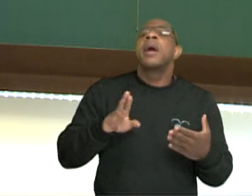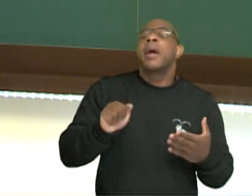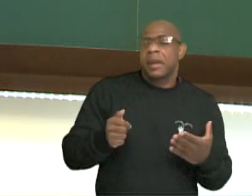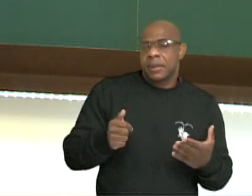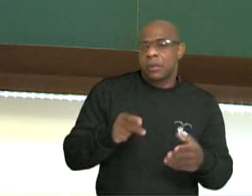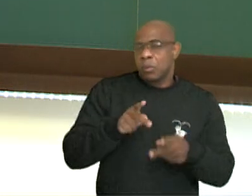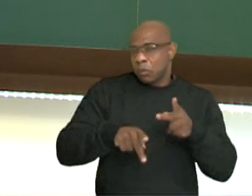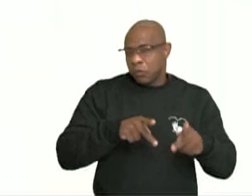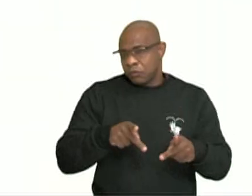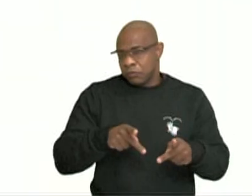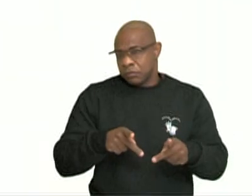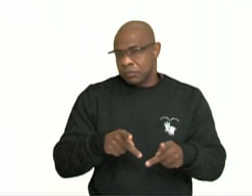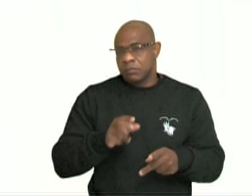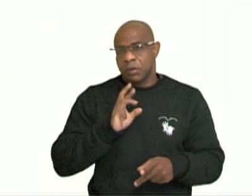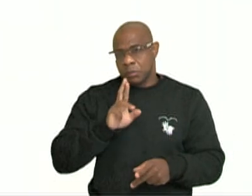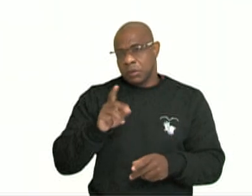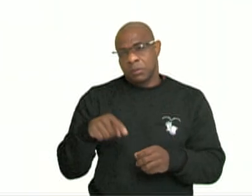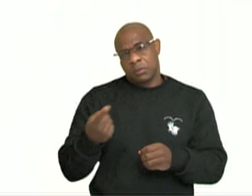a pouquinho nós voltamos e corrigimos junto.